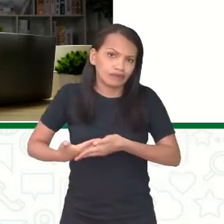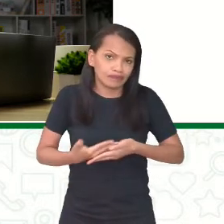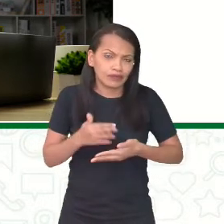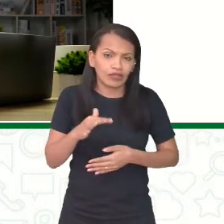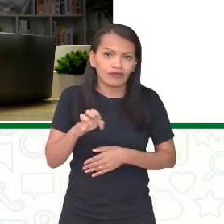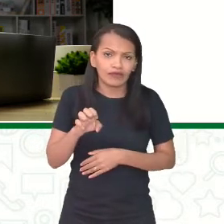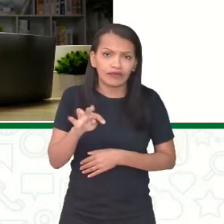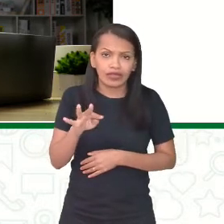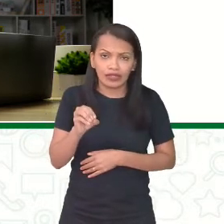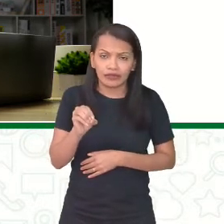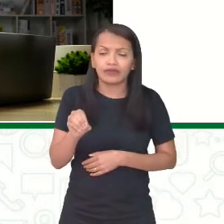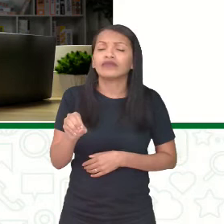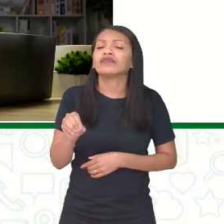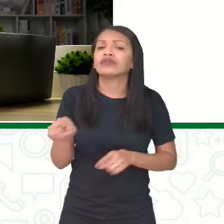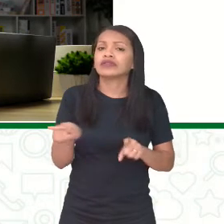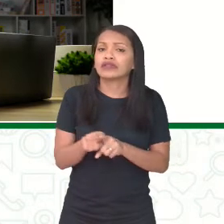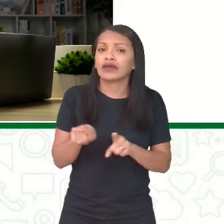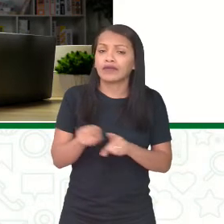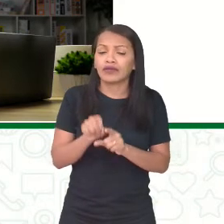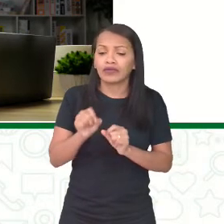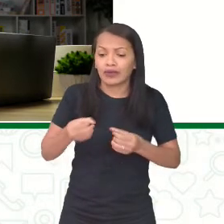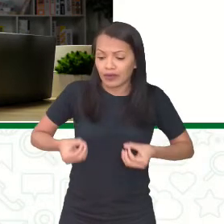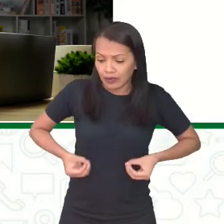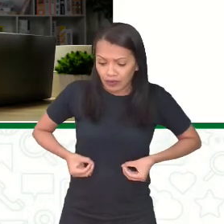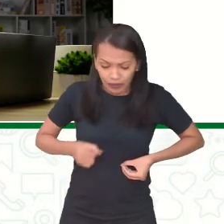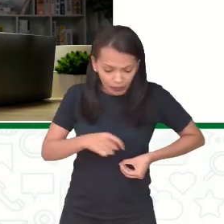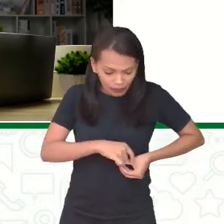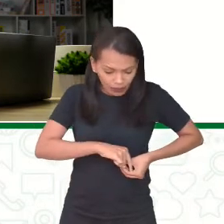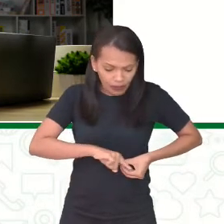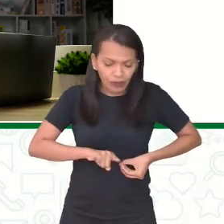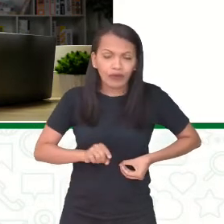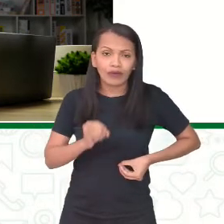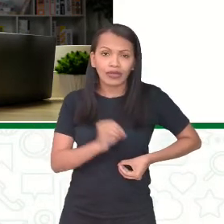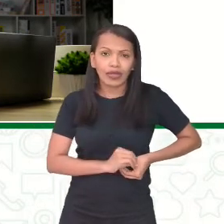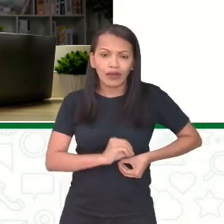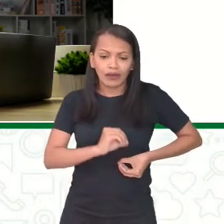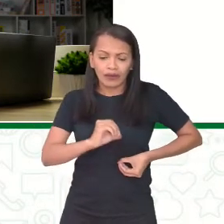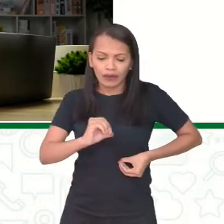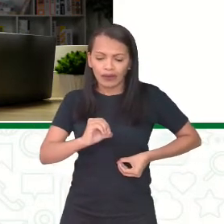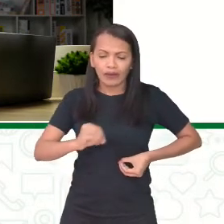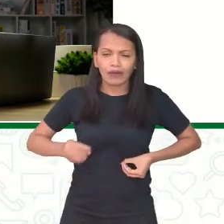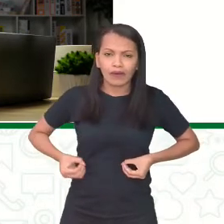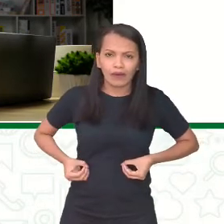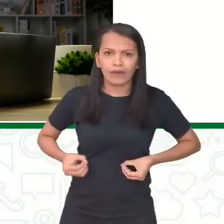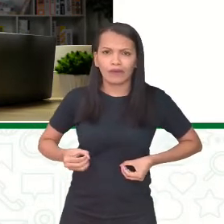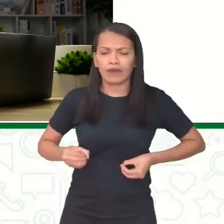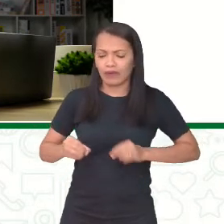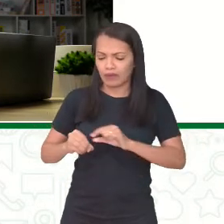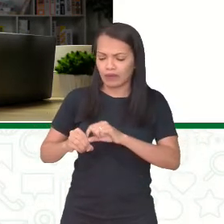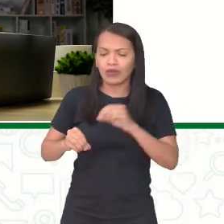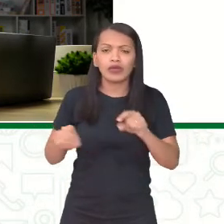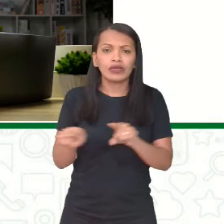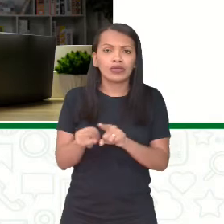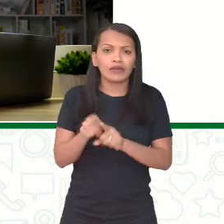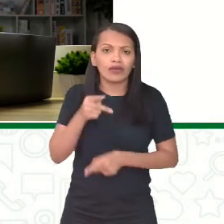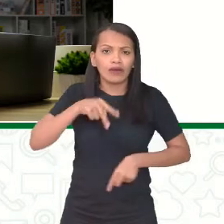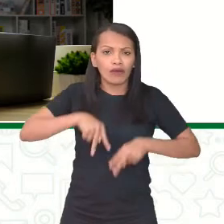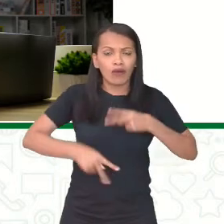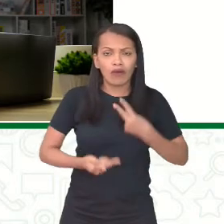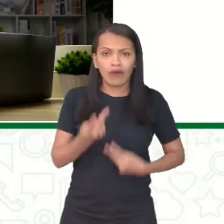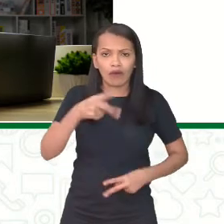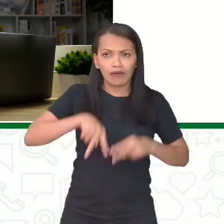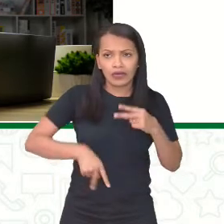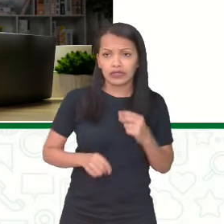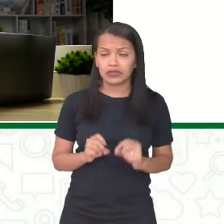pela produção dos gametas femininos e hormônios. Então, o sistema reprodutor feminino, ele não serve apenas